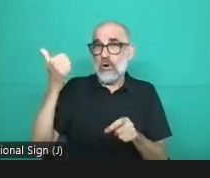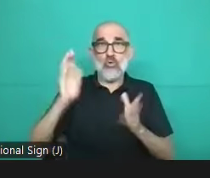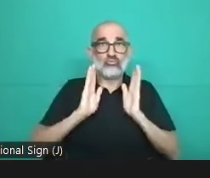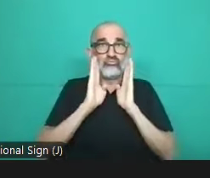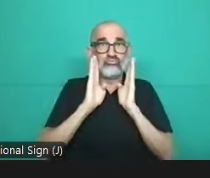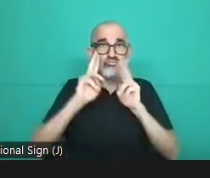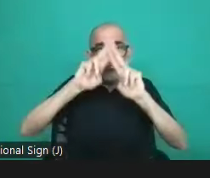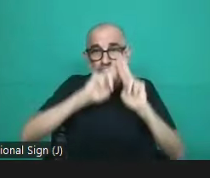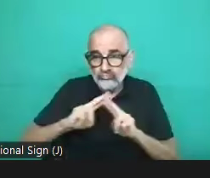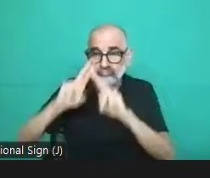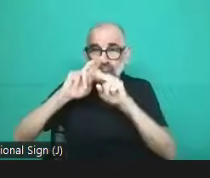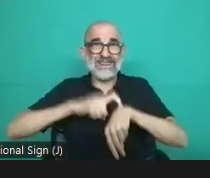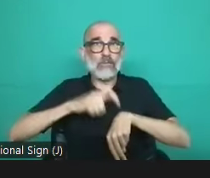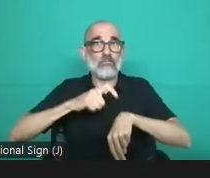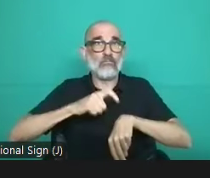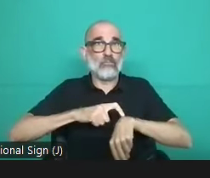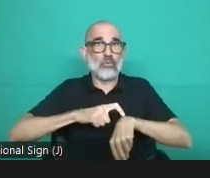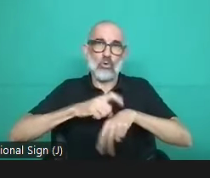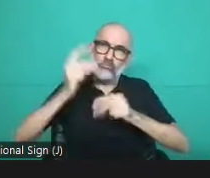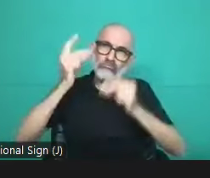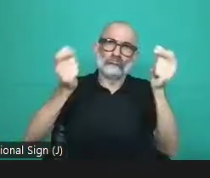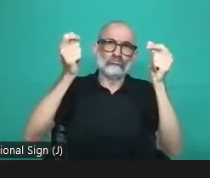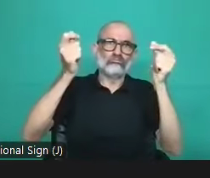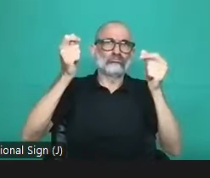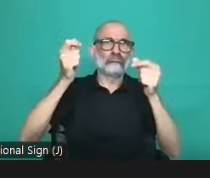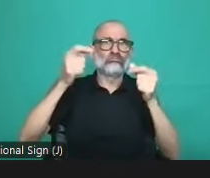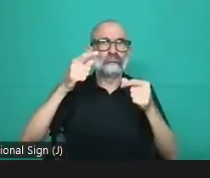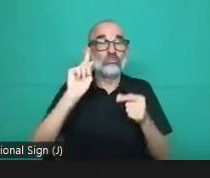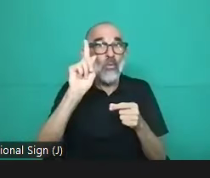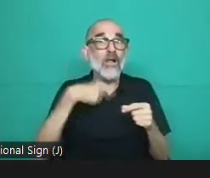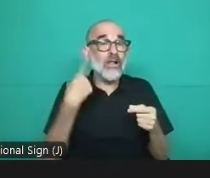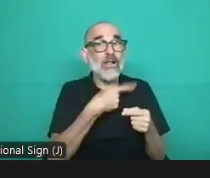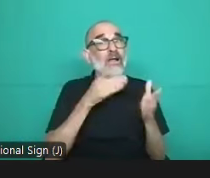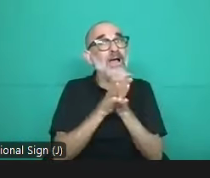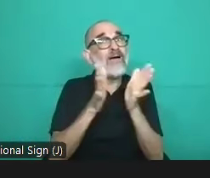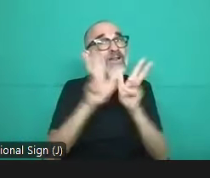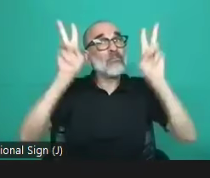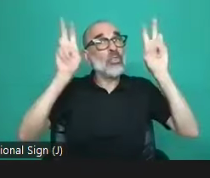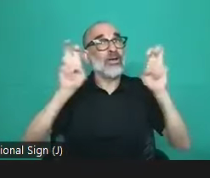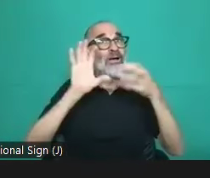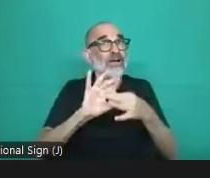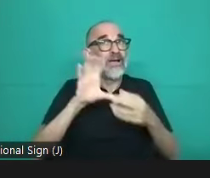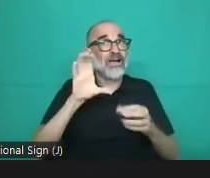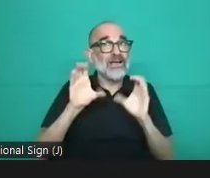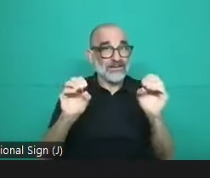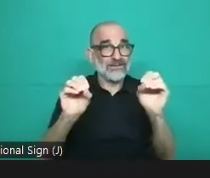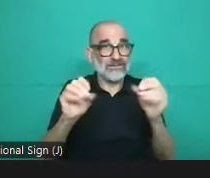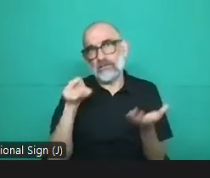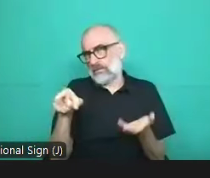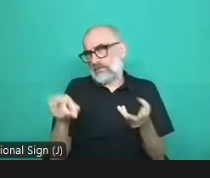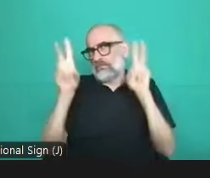tentar desfragmentar o acesso e o cuidado, otimizar recurso e